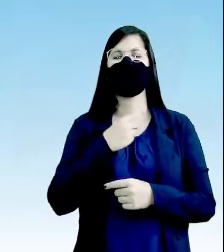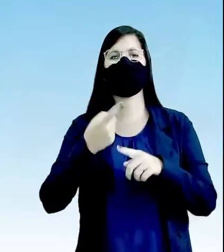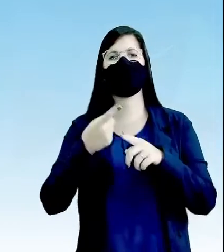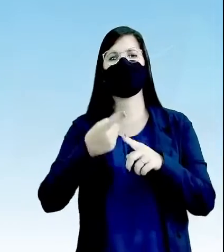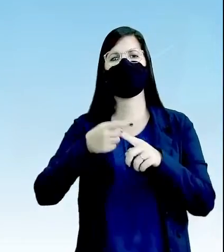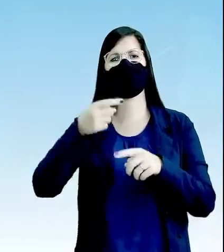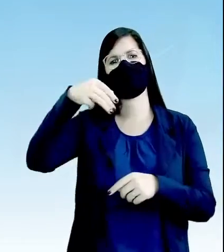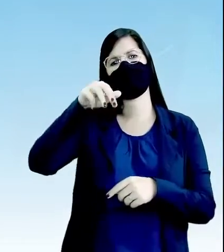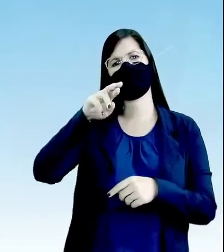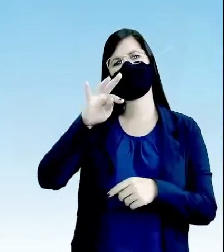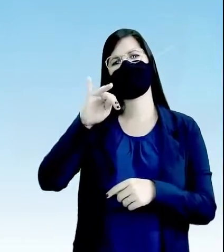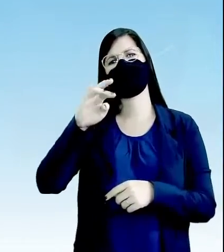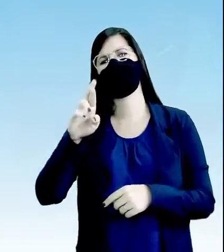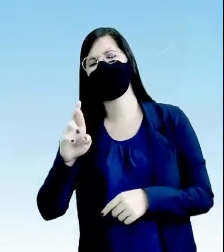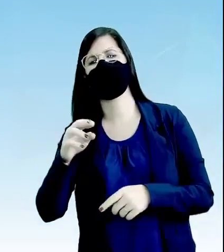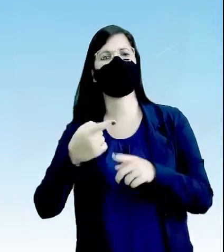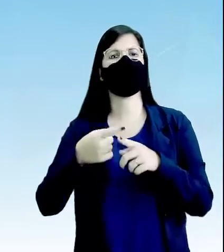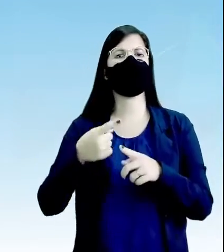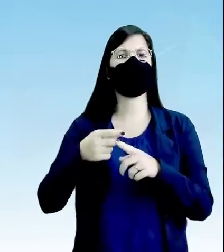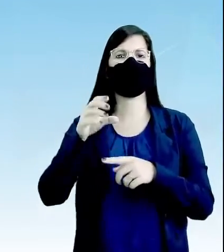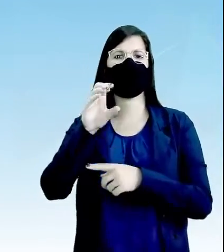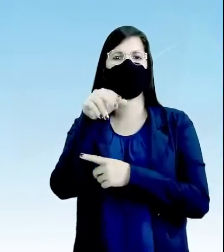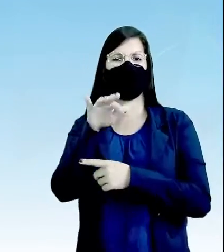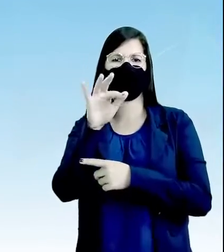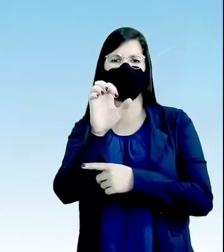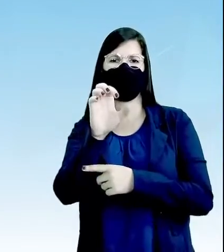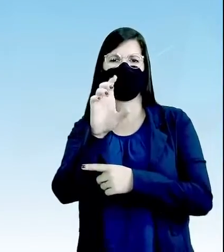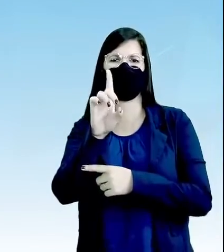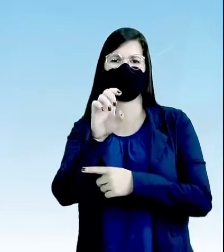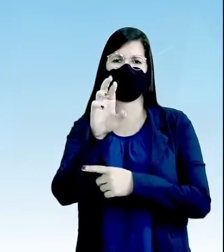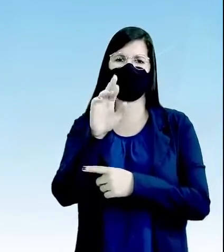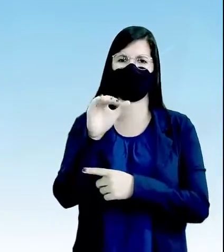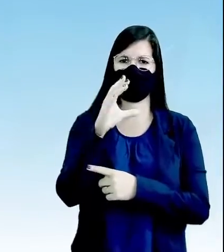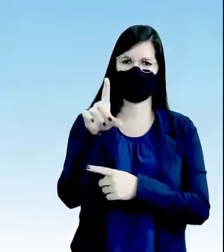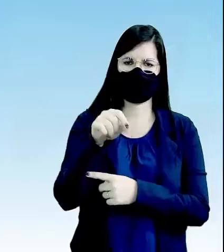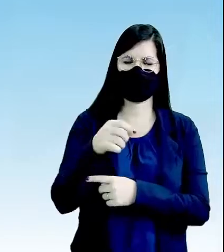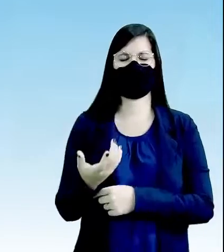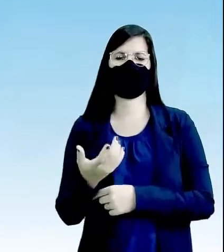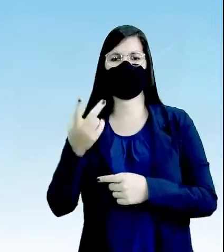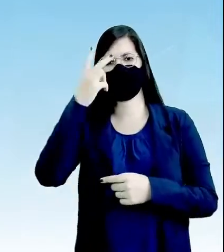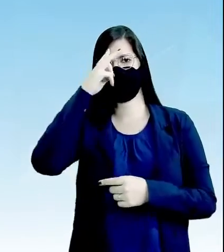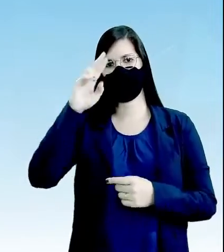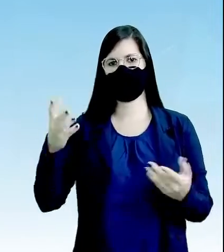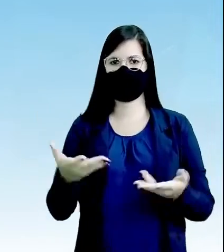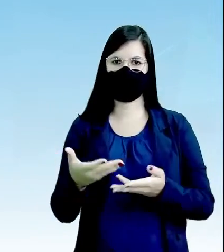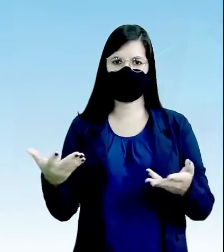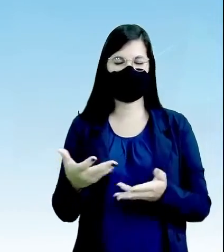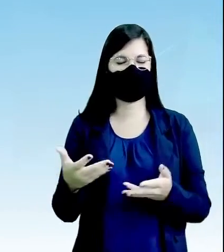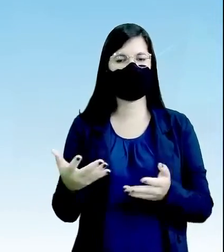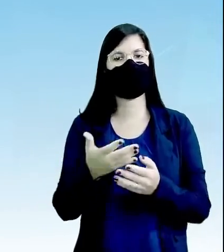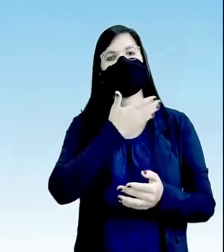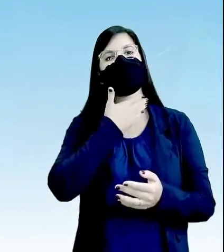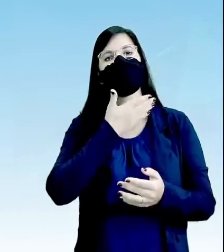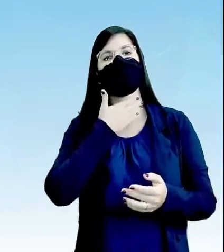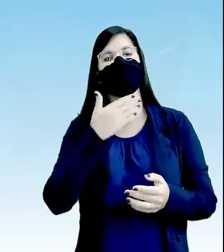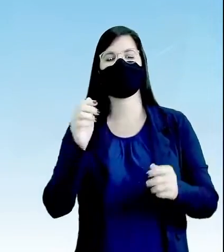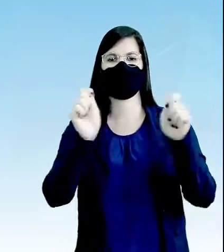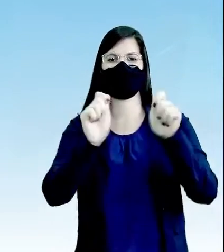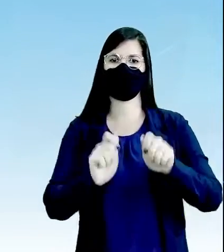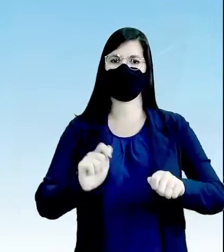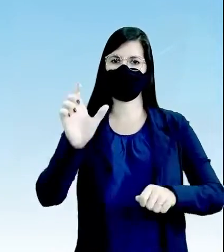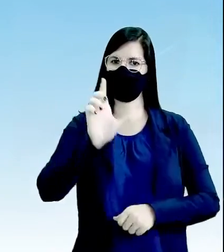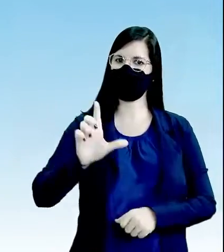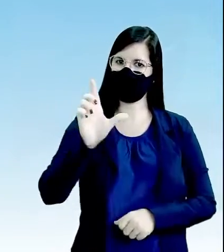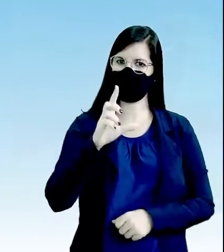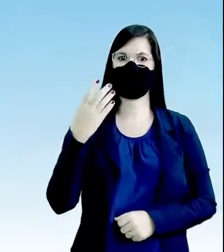da Confederação. Lembrando sempre que nesta série, aliás, neste componente do Papo Artístico, Literário e também